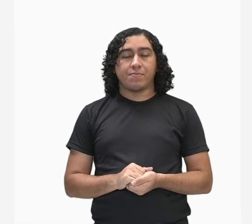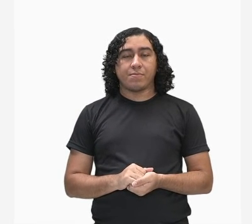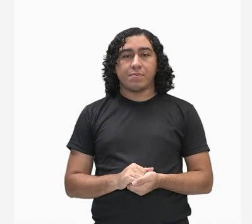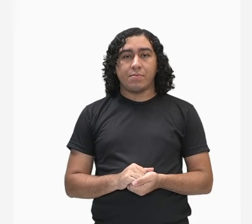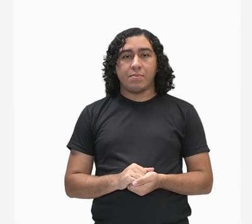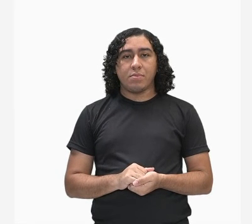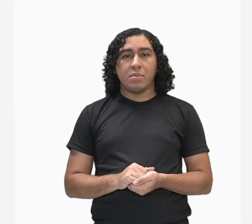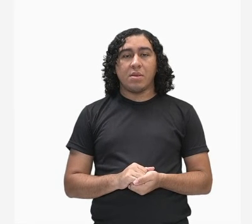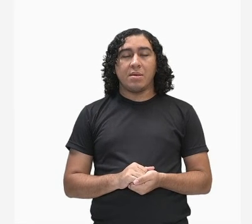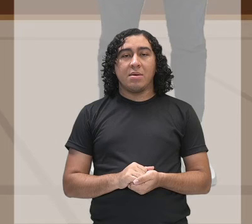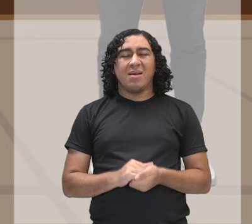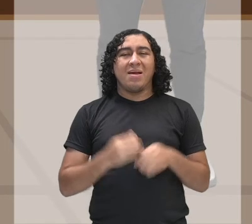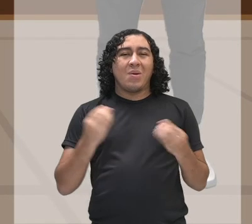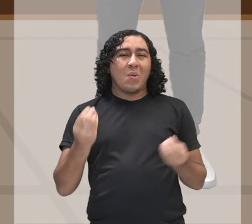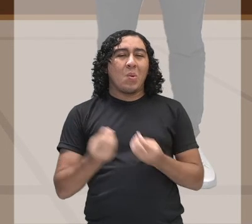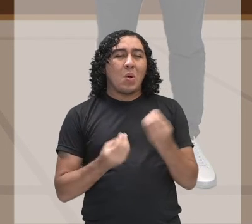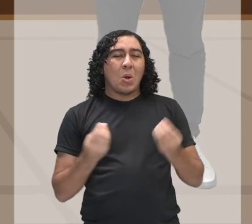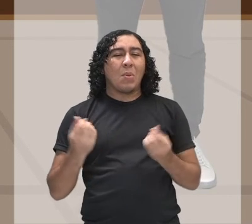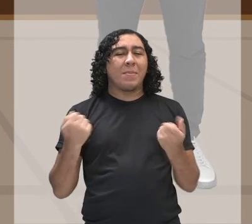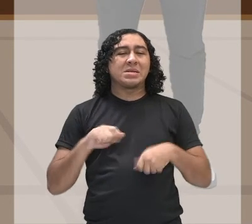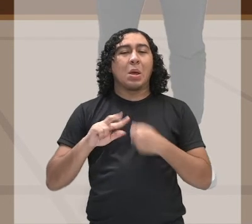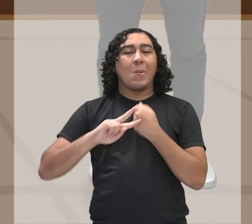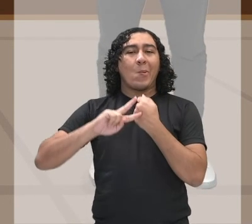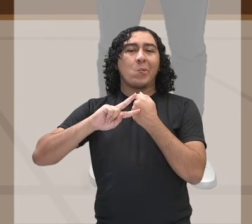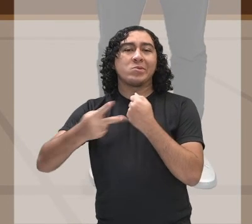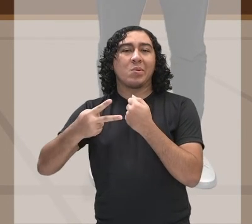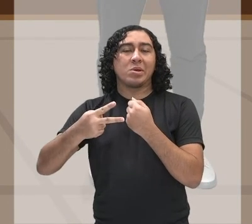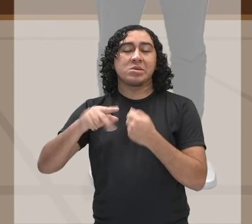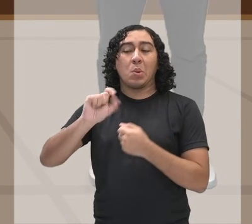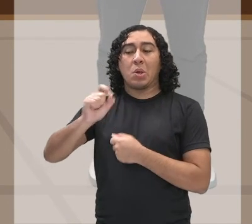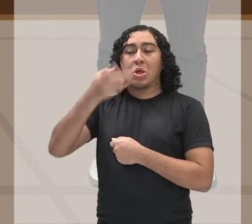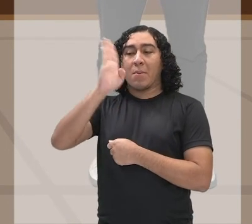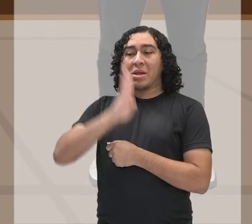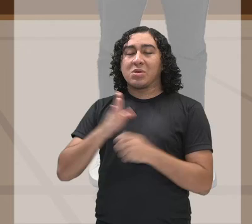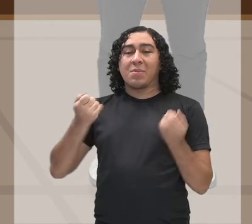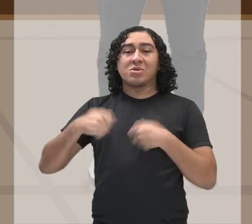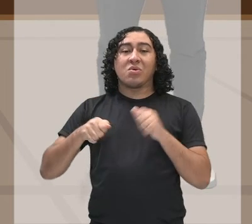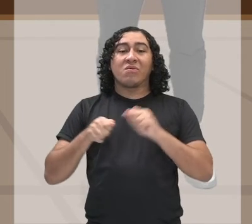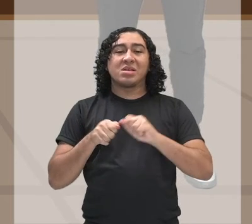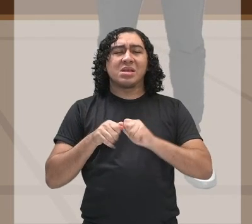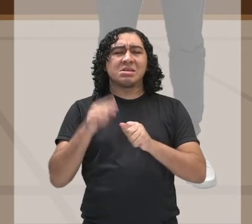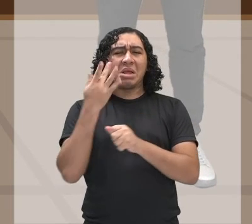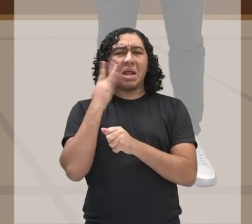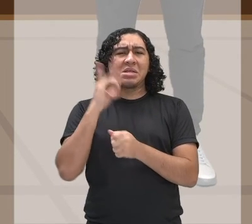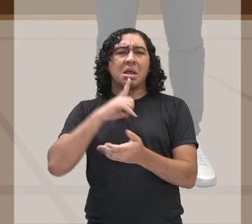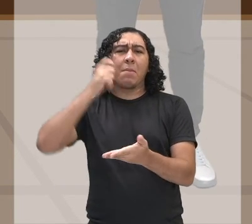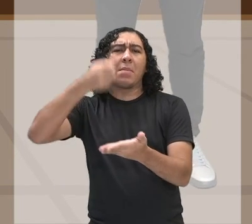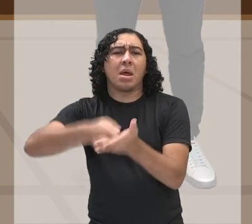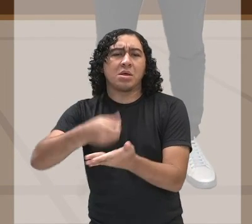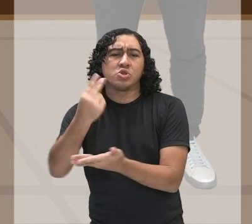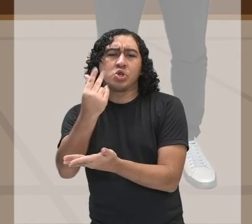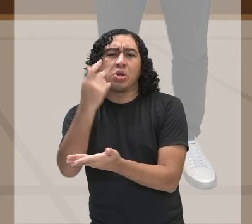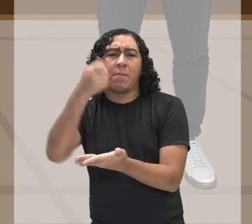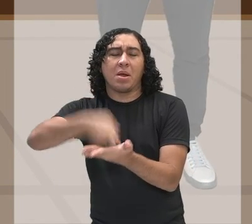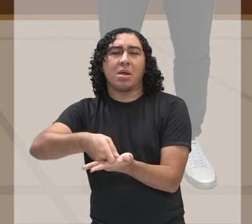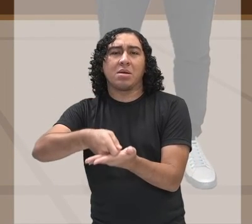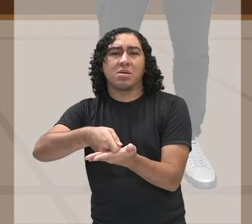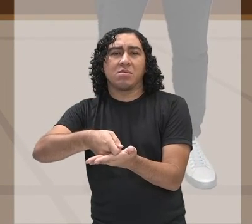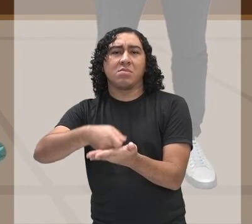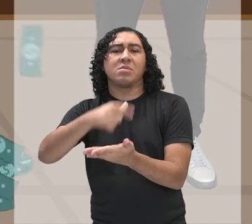preço da independência? O que o Brasil teve que fazer? Teve que pagar? Será que temos que pagar alguma coisa